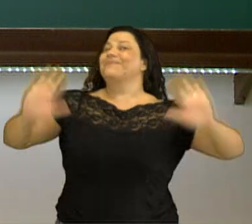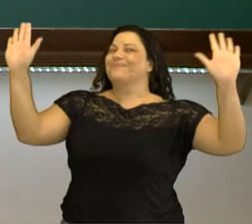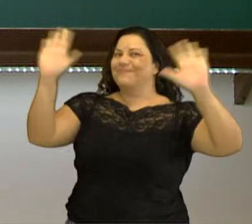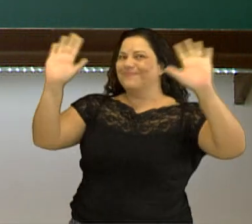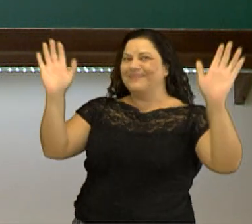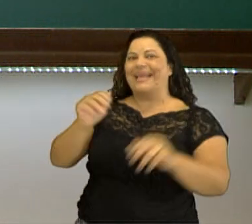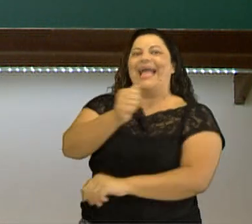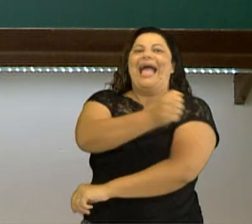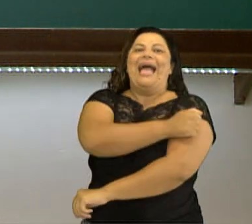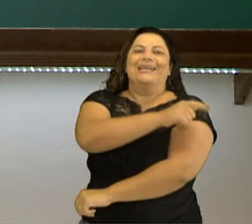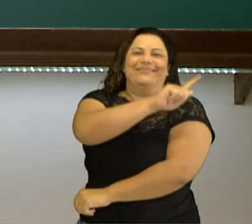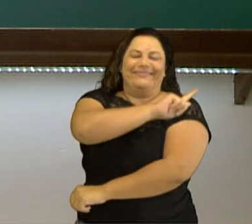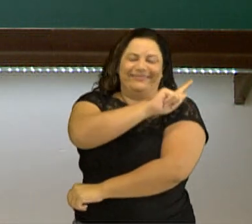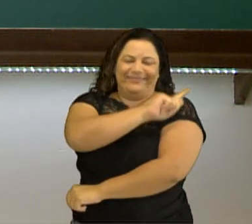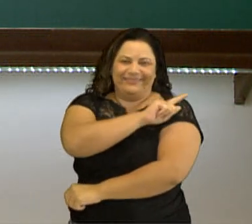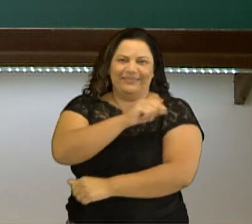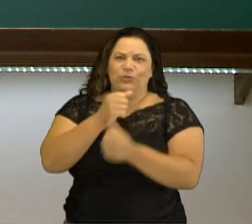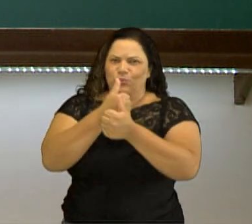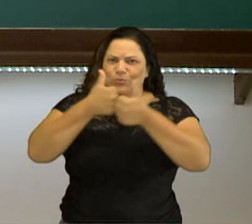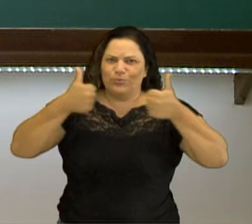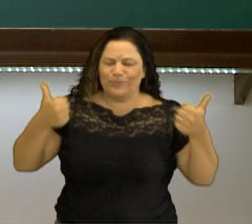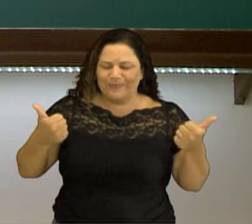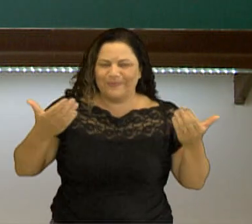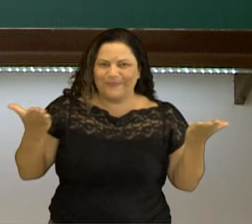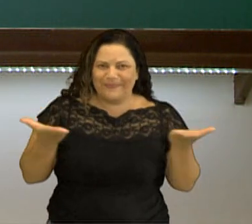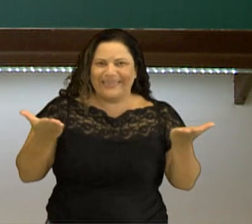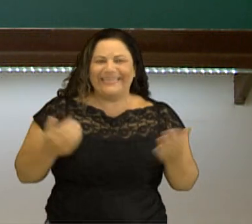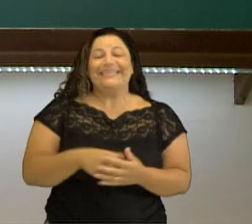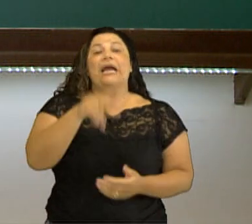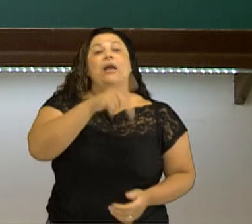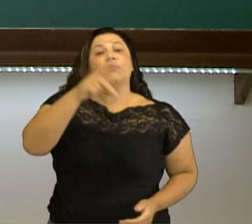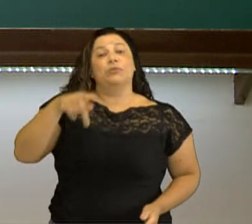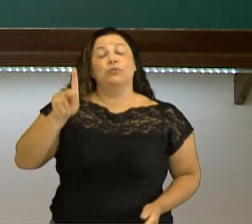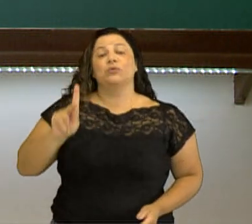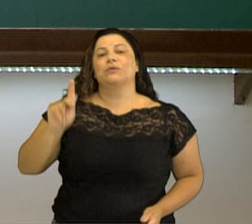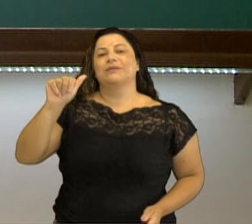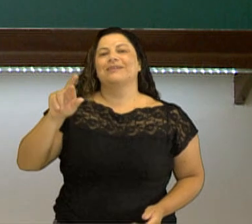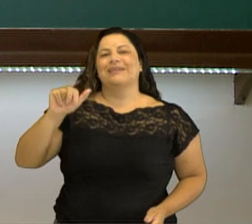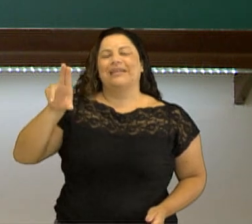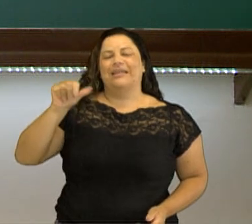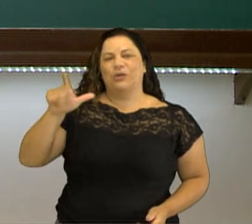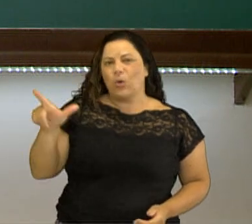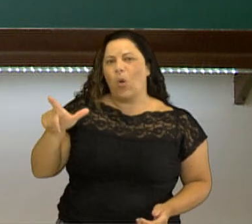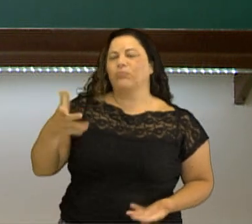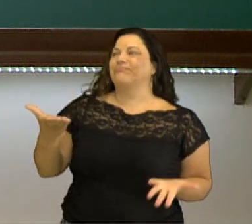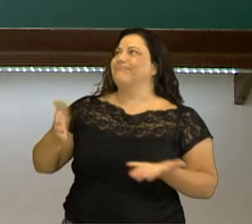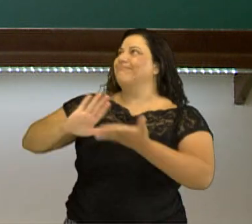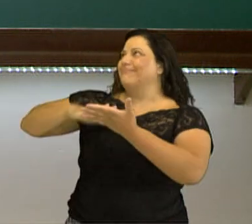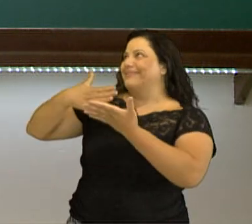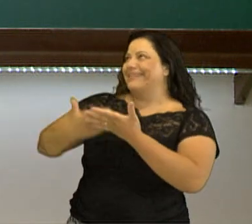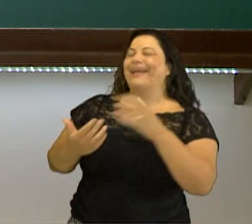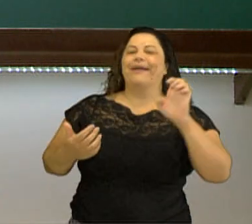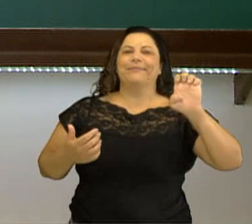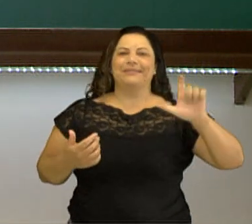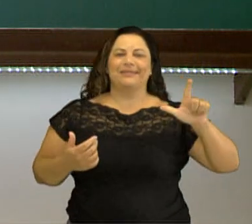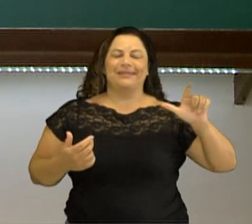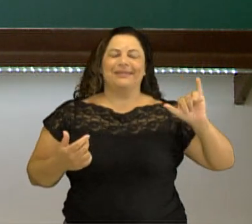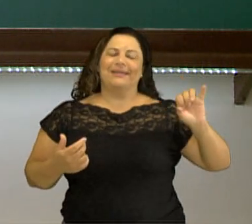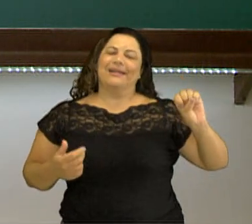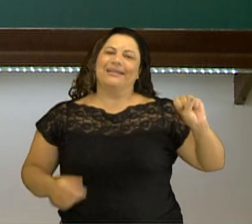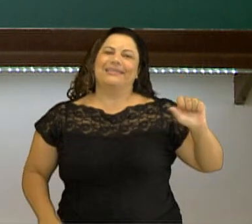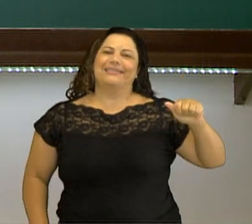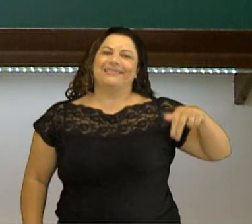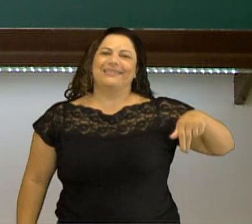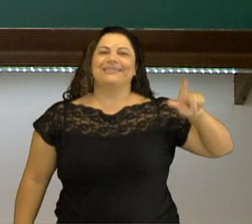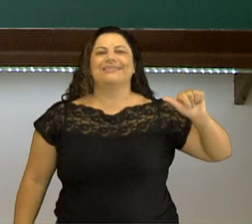Olá, estudantes do 7º ano! Tudo bem com vocês? Eu sou a professora Carol, a nossa intérprete é Elisângela e nós estamos aqui